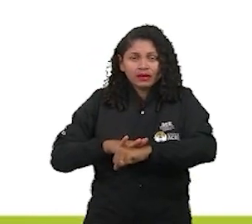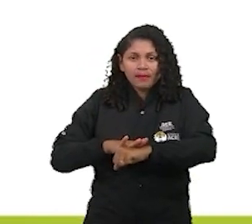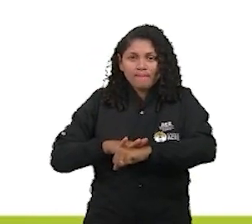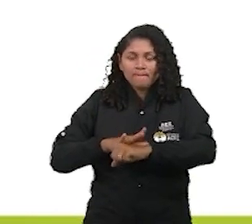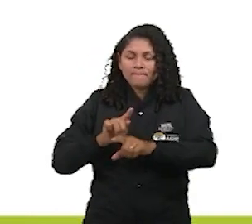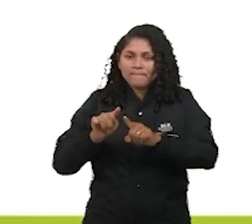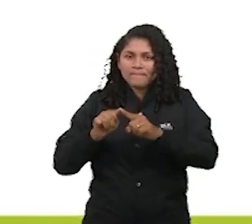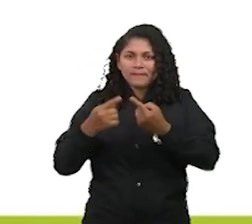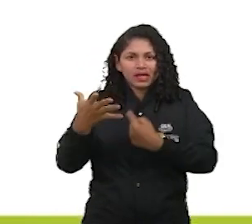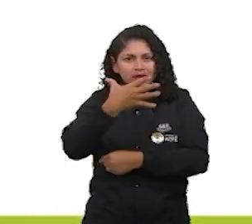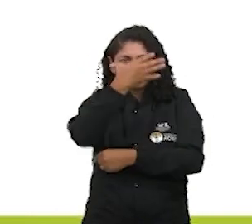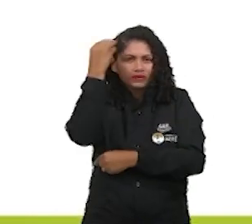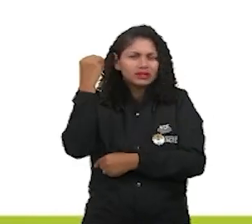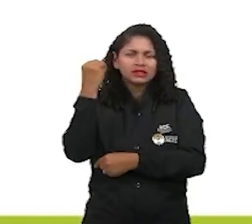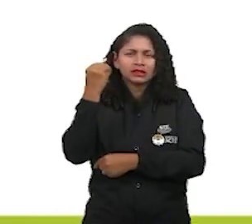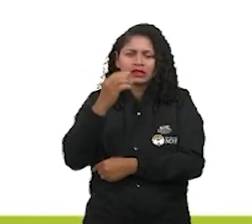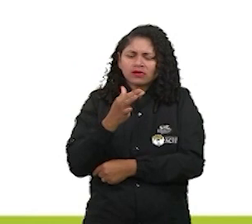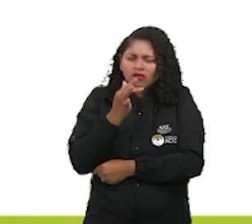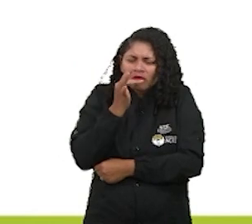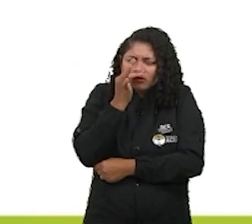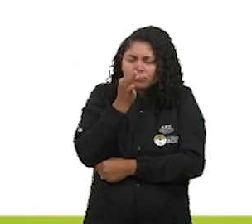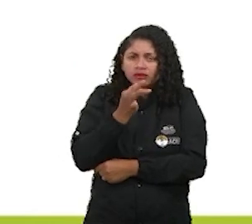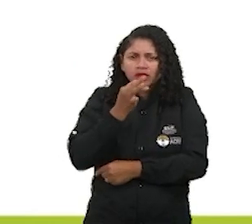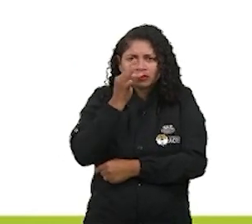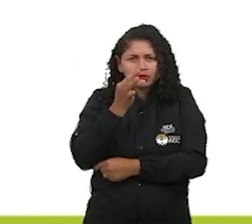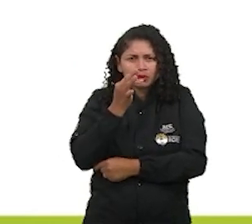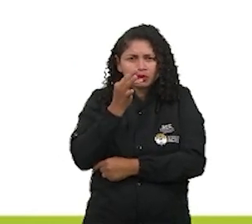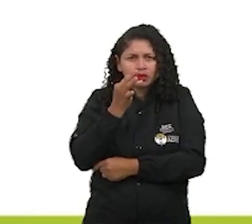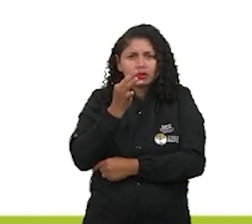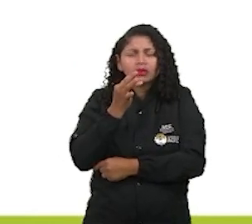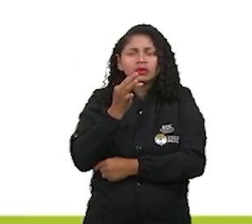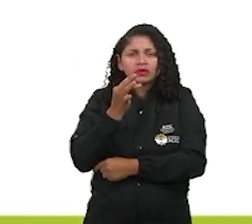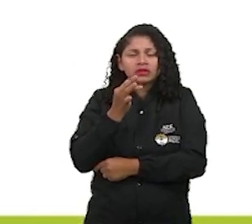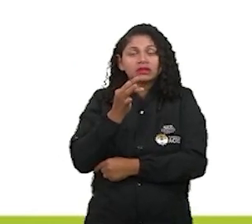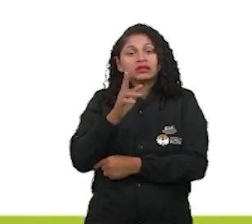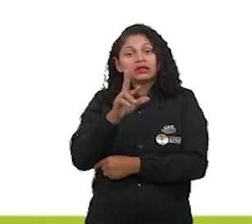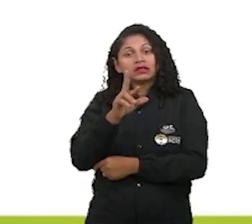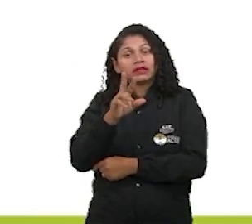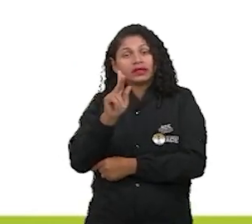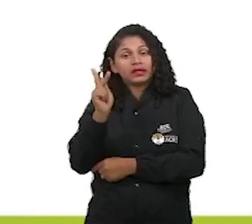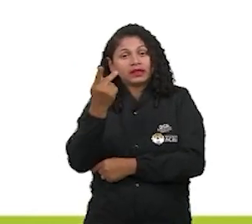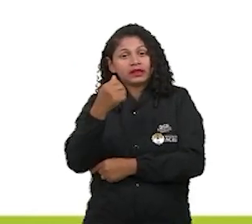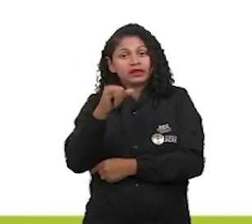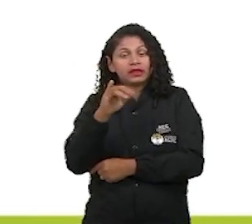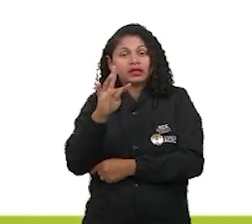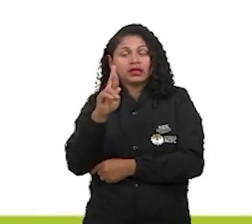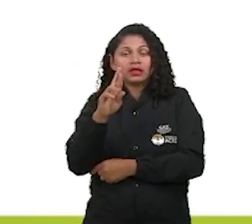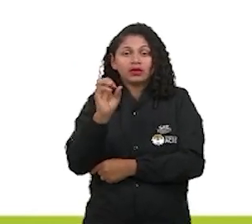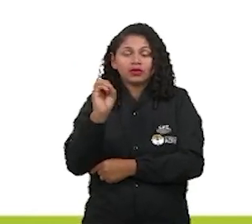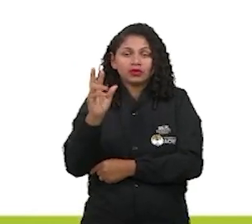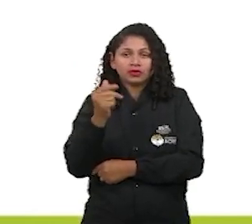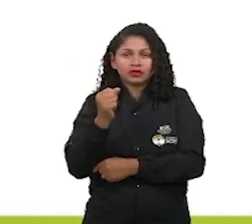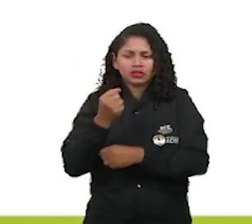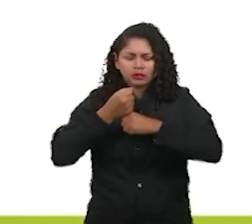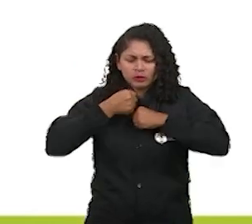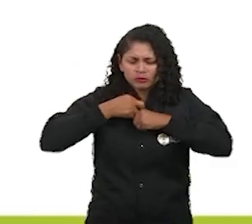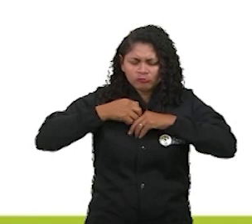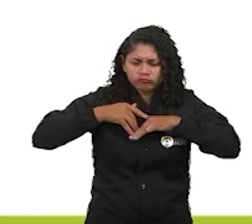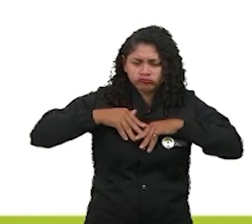rosa, da rosa de Hiroshima, a rosa hereditária, a rosa